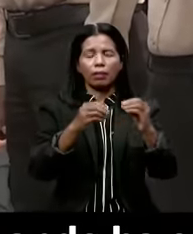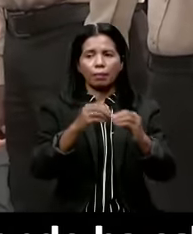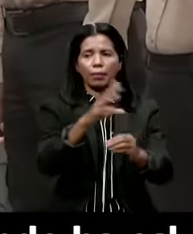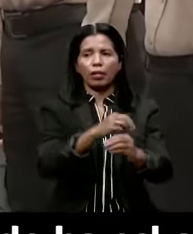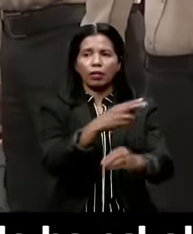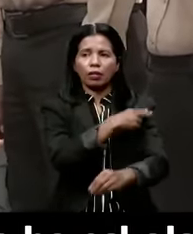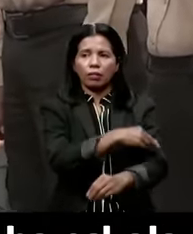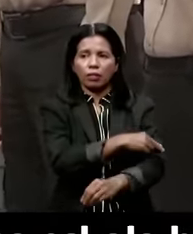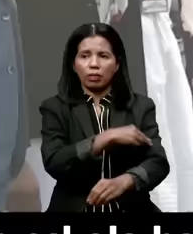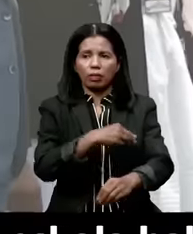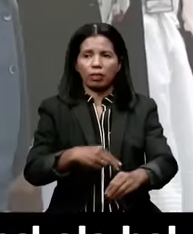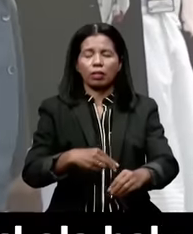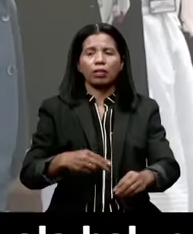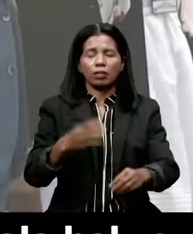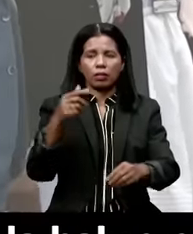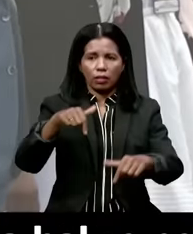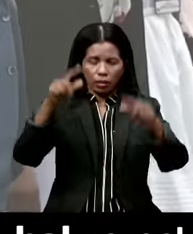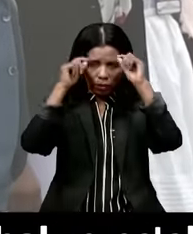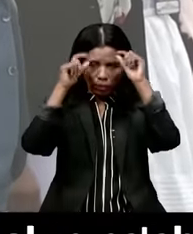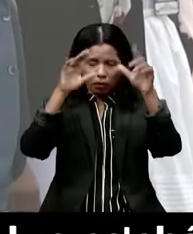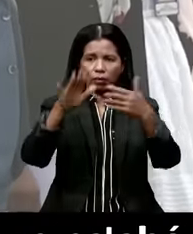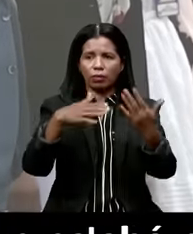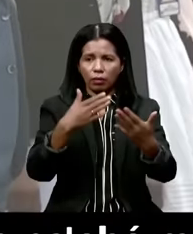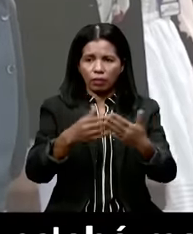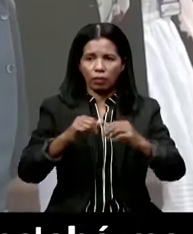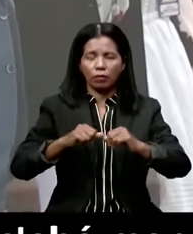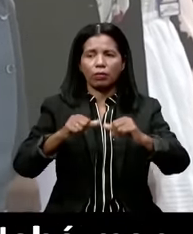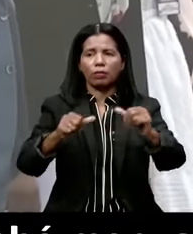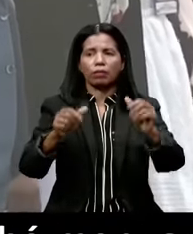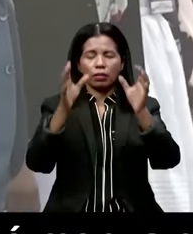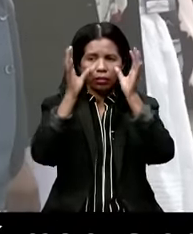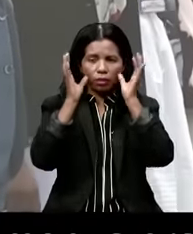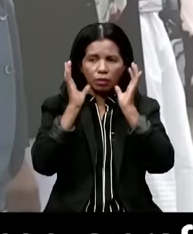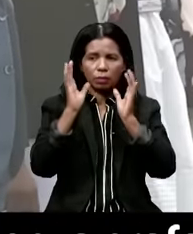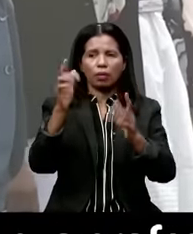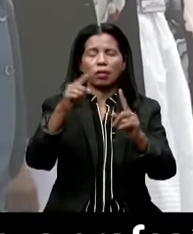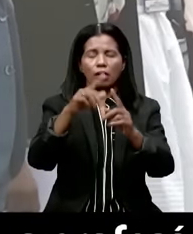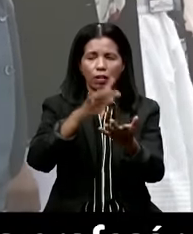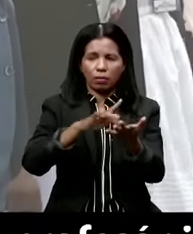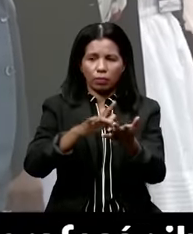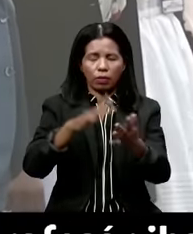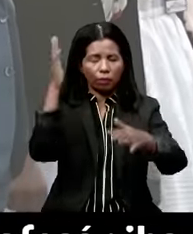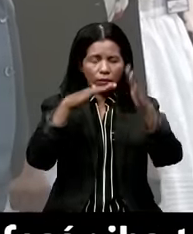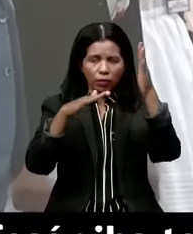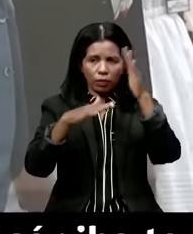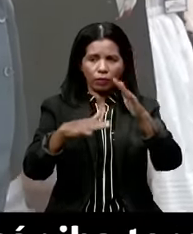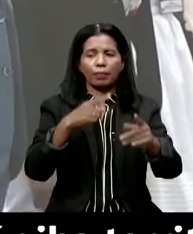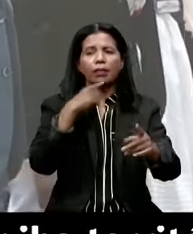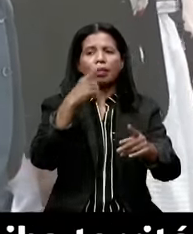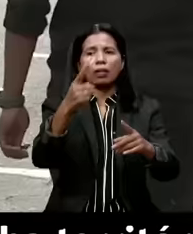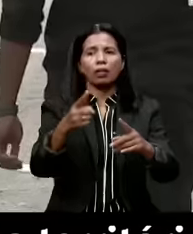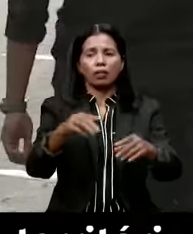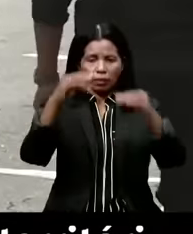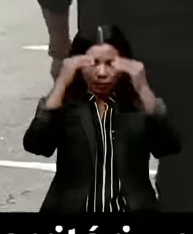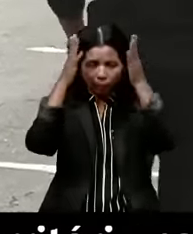hospital centro no posto saúde sire e território nacional continua lerik bai moruk além de ne problema nebe público mos questiona mak